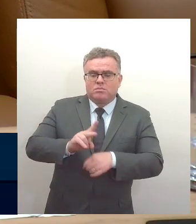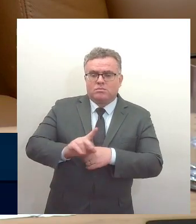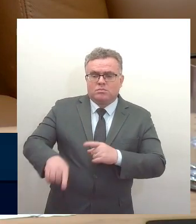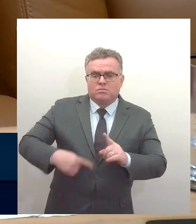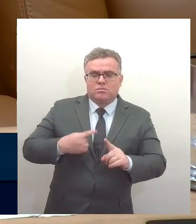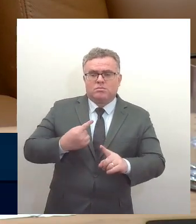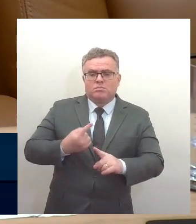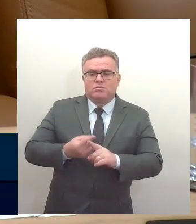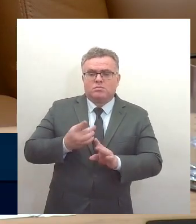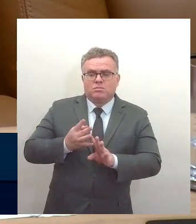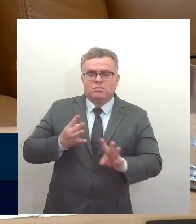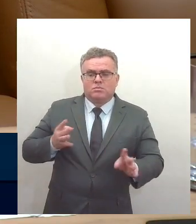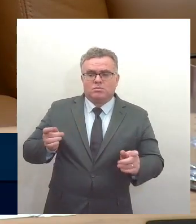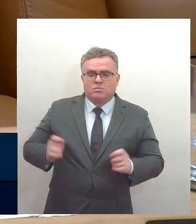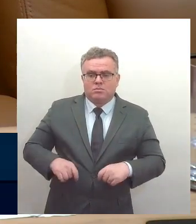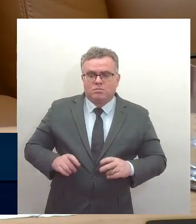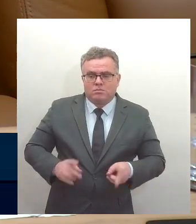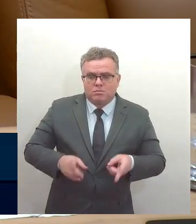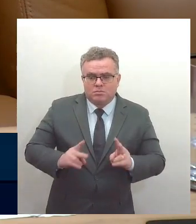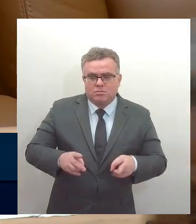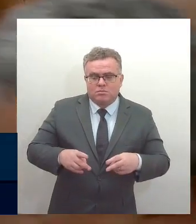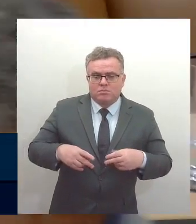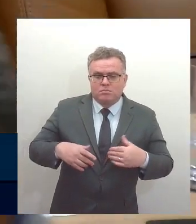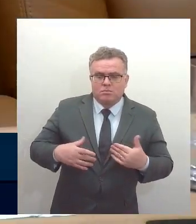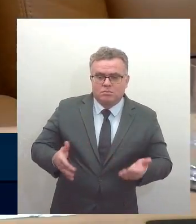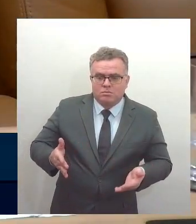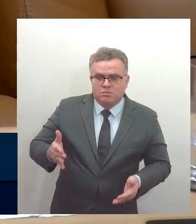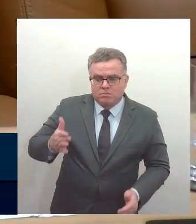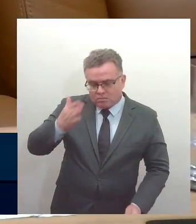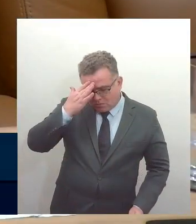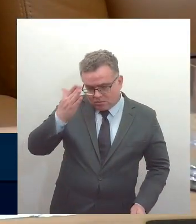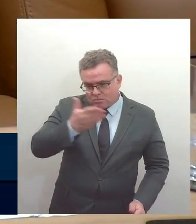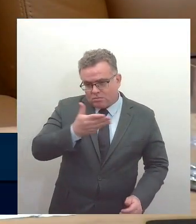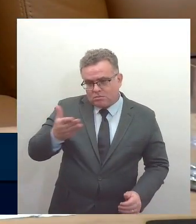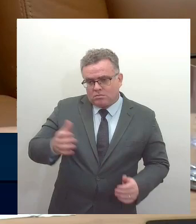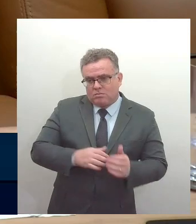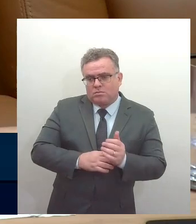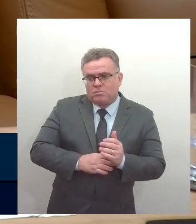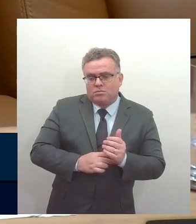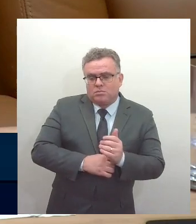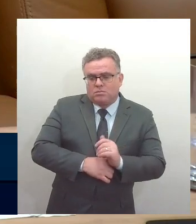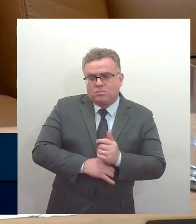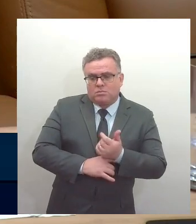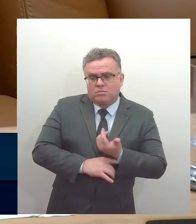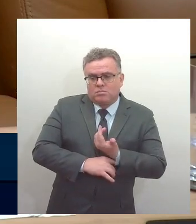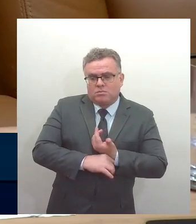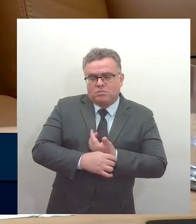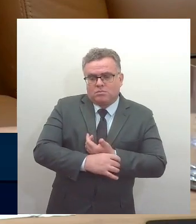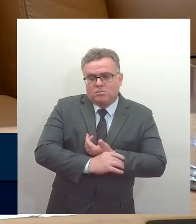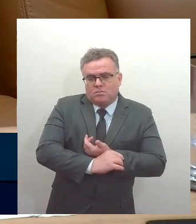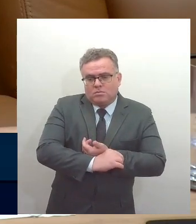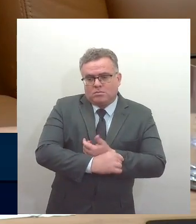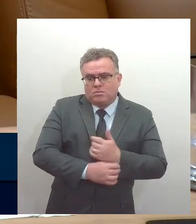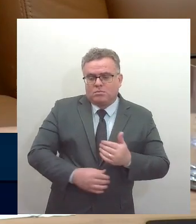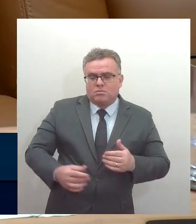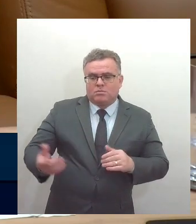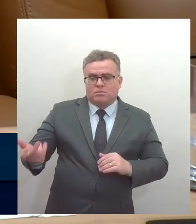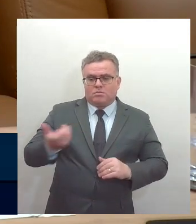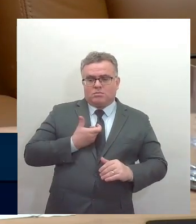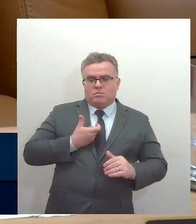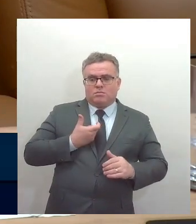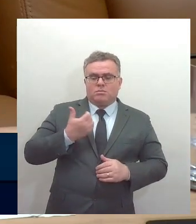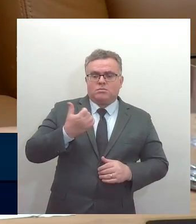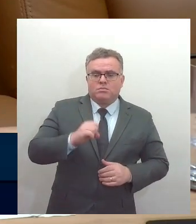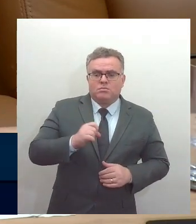aqui agradecer a vocês que vocês lembraram, e eu vi aqui que mandaram para mim essas 87 crianças que são atendidas por